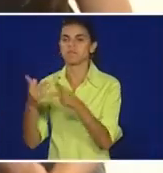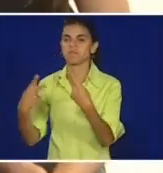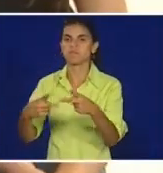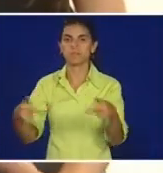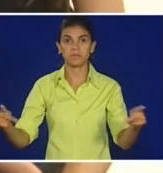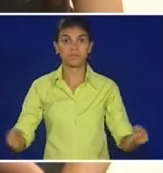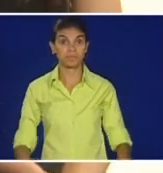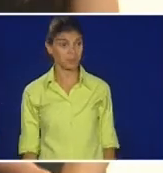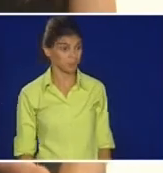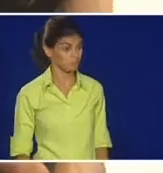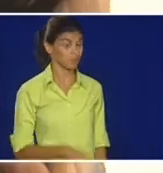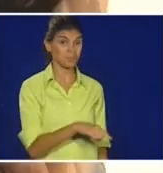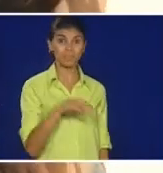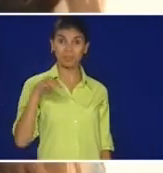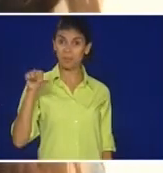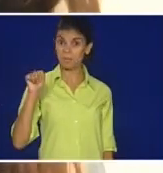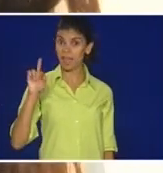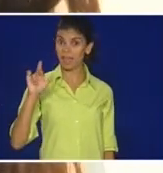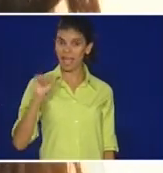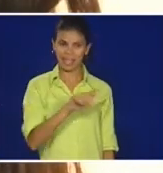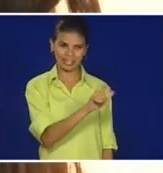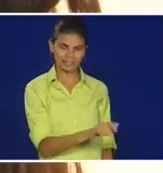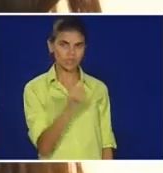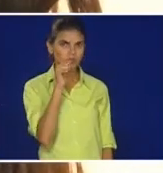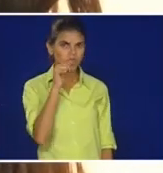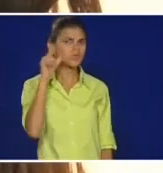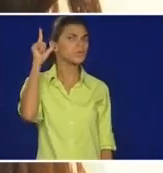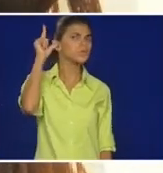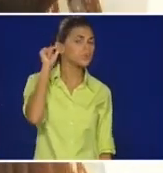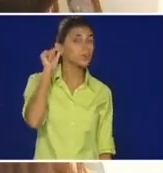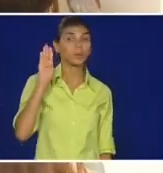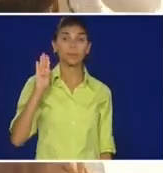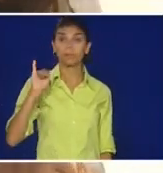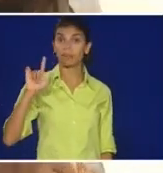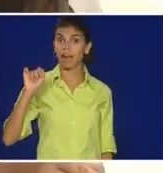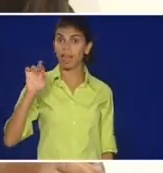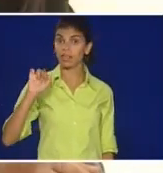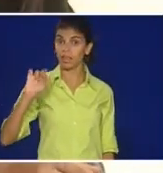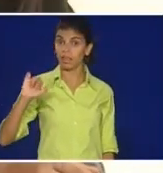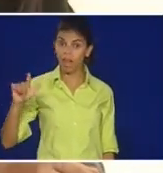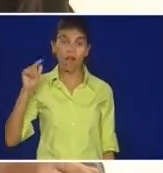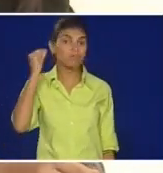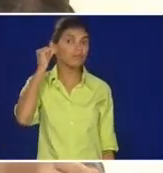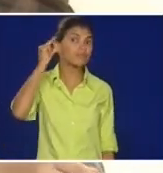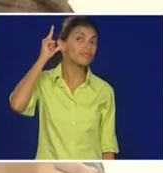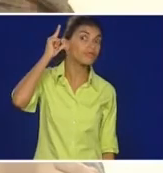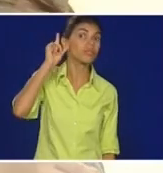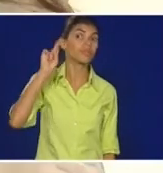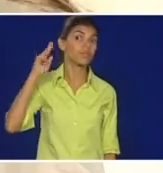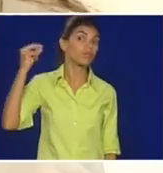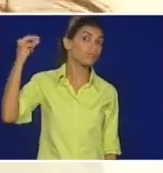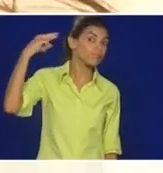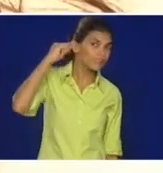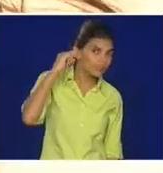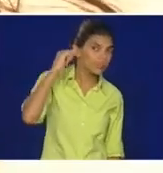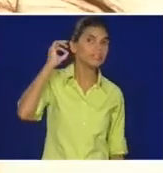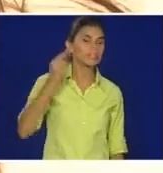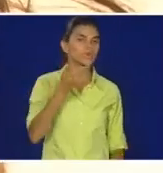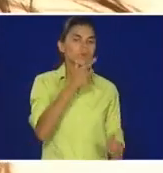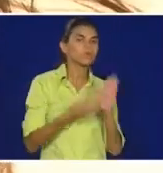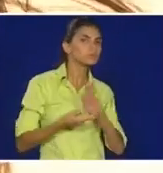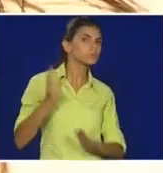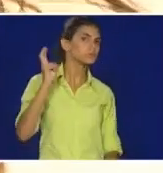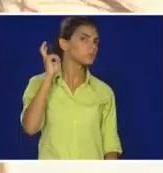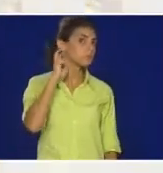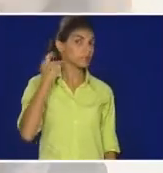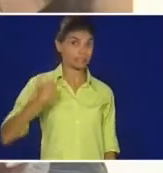portadora de surdez neurosensorial bilateral de grau severo a profundo e realizou o implante coclear aos 17